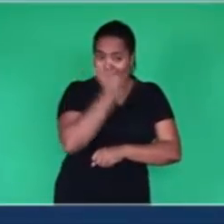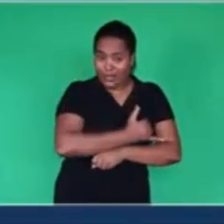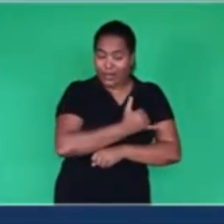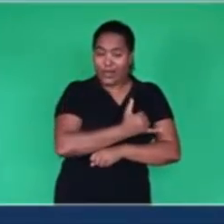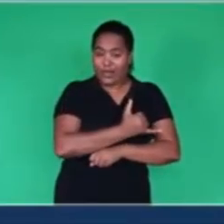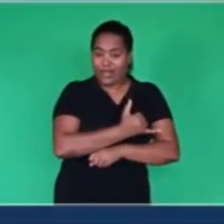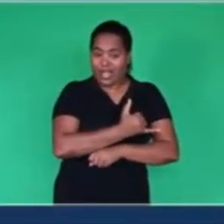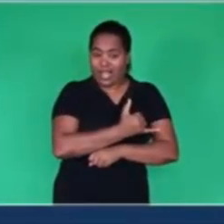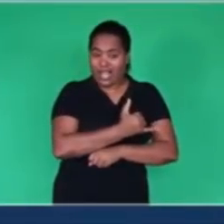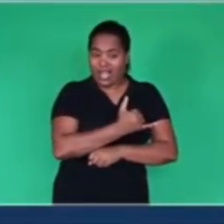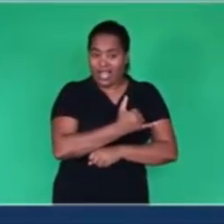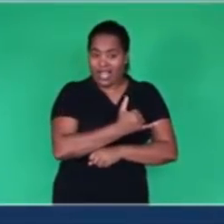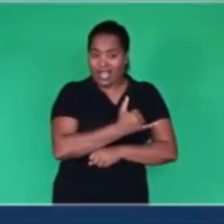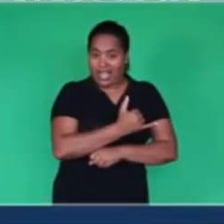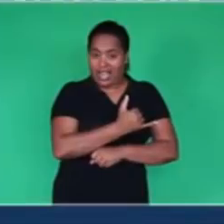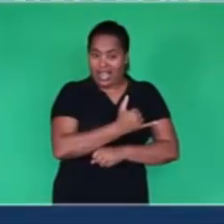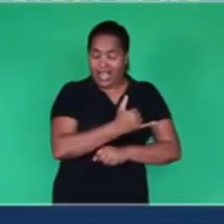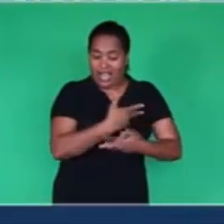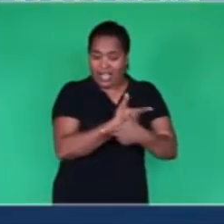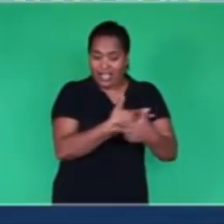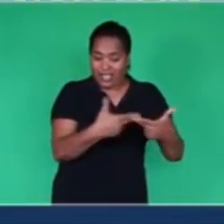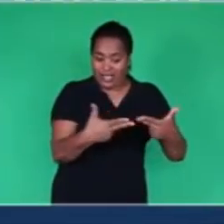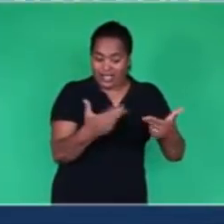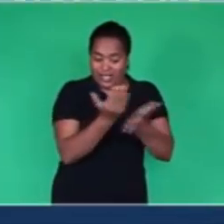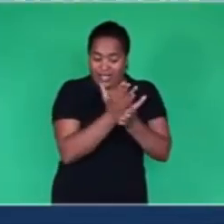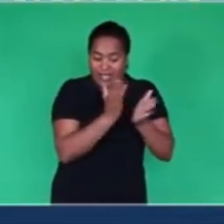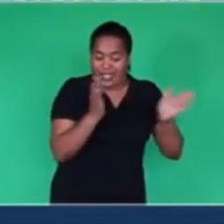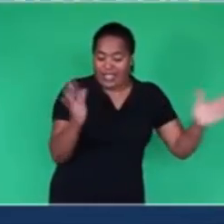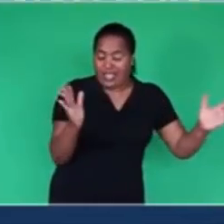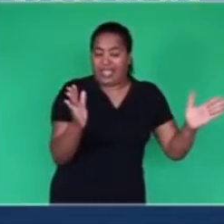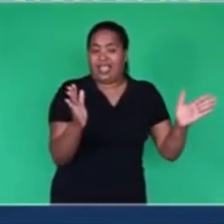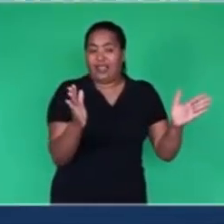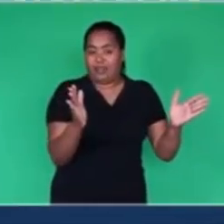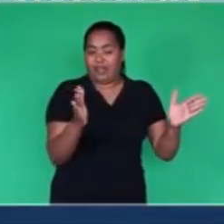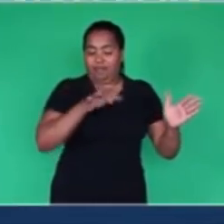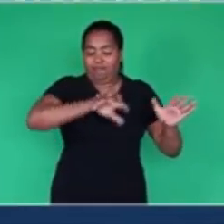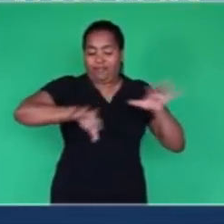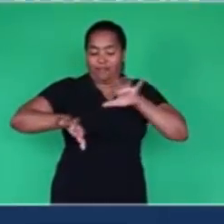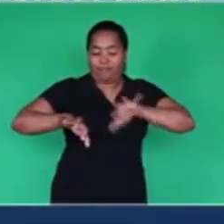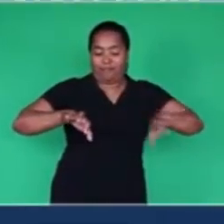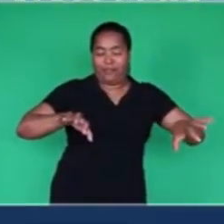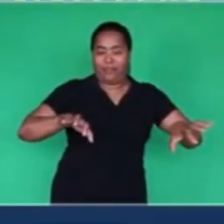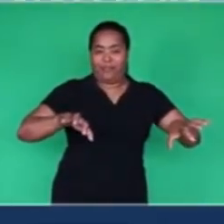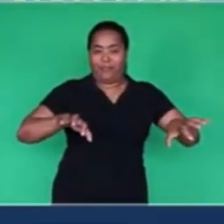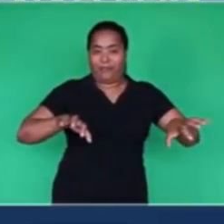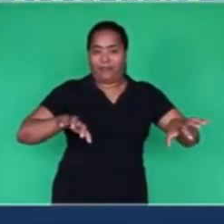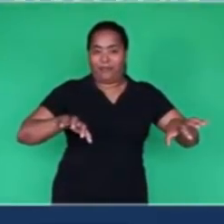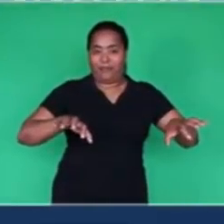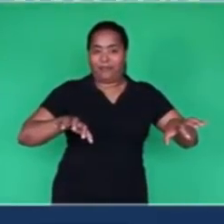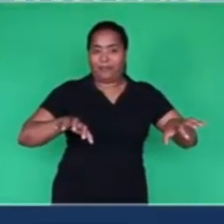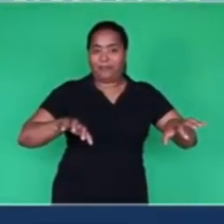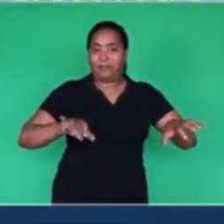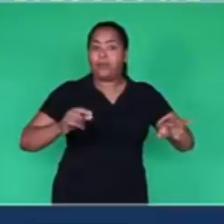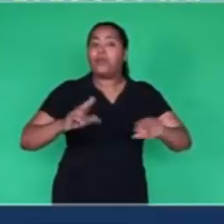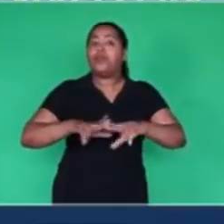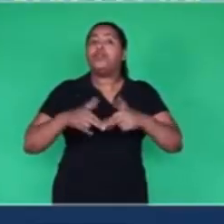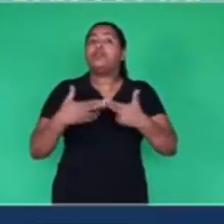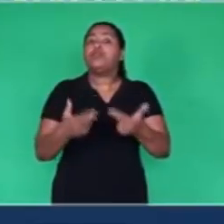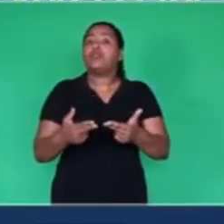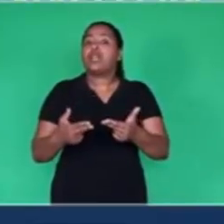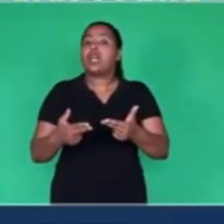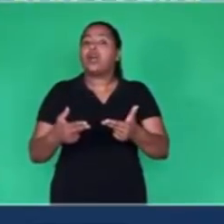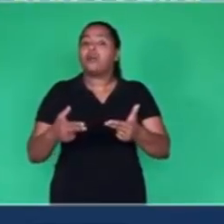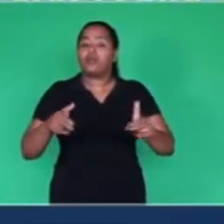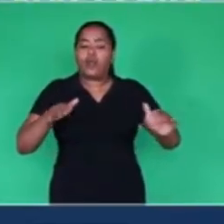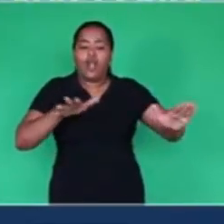se repartirão no meio de ti. Os inimigos, né, de Israel. Versículo 2. De Jesus, né? Porque eu